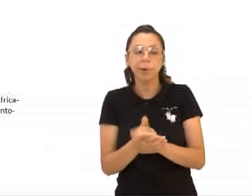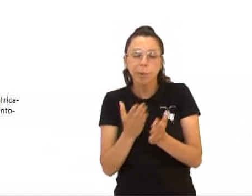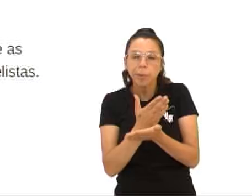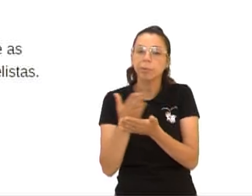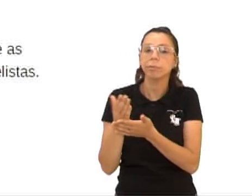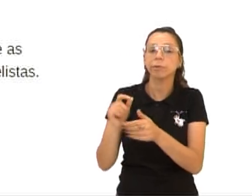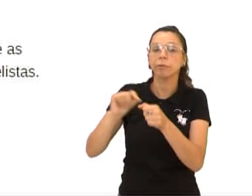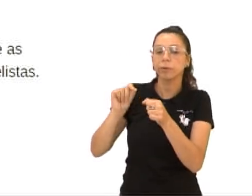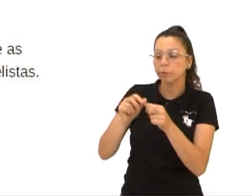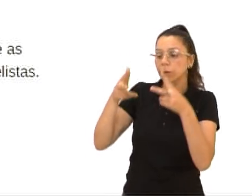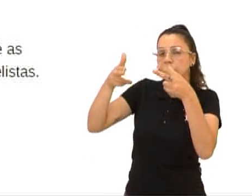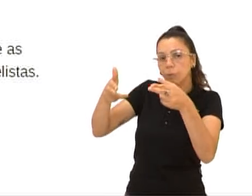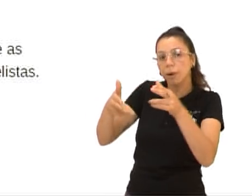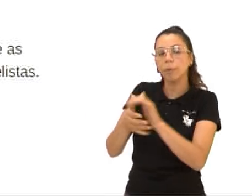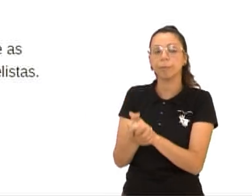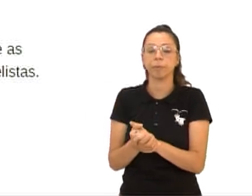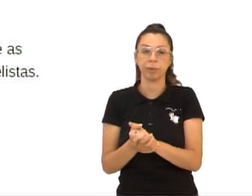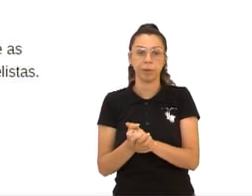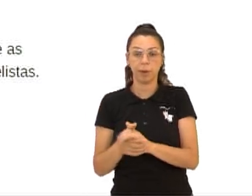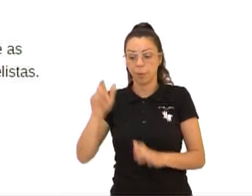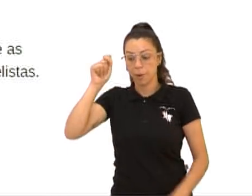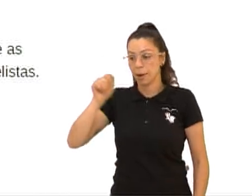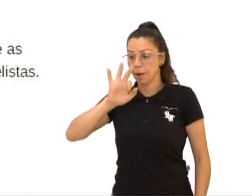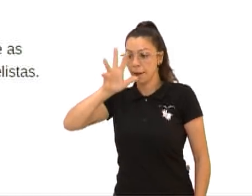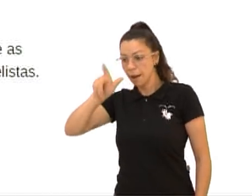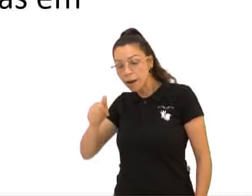ocorreu o Fórum